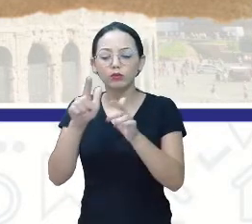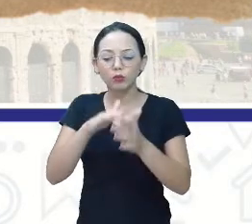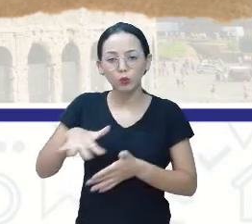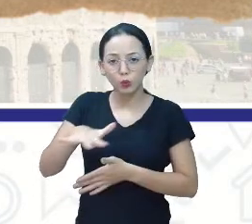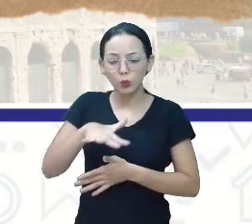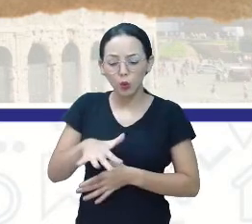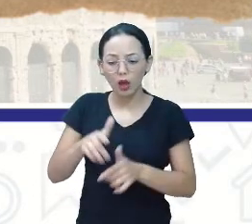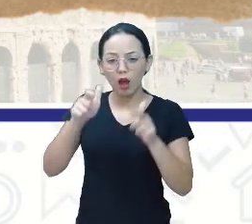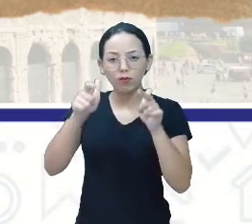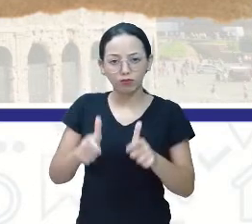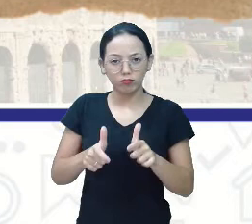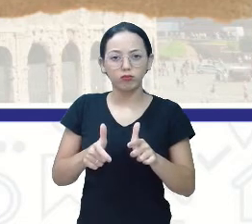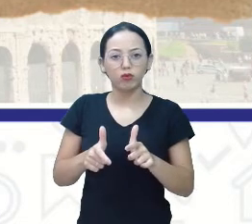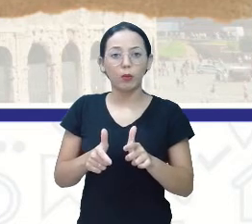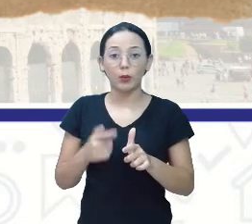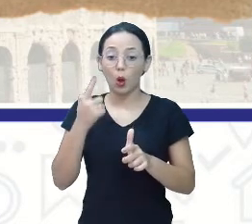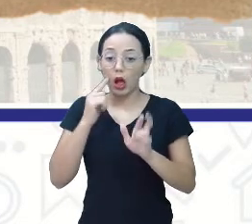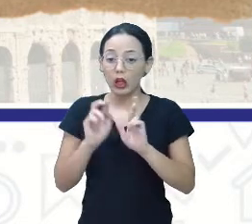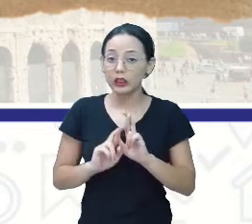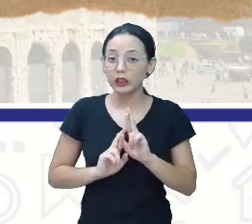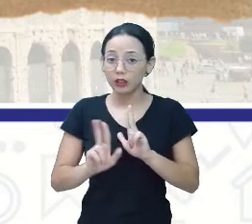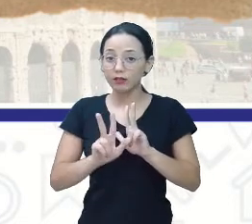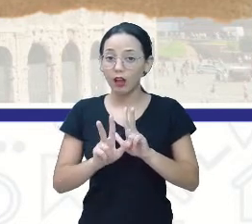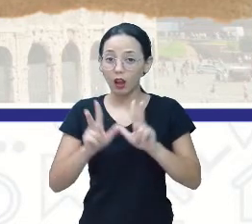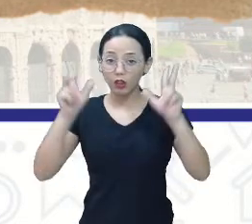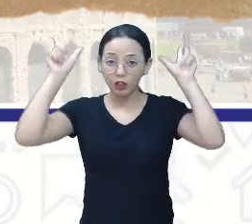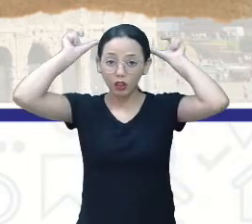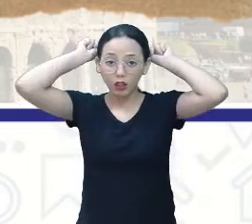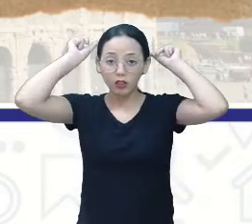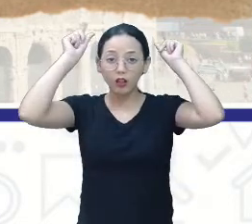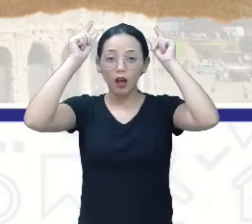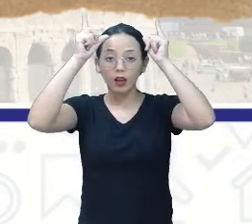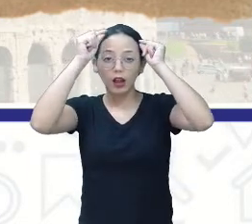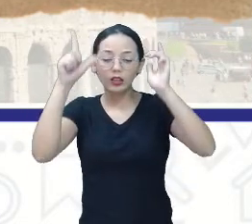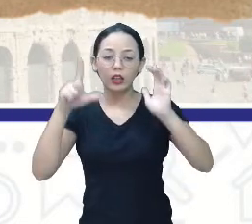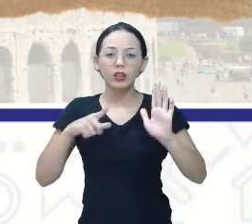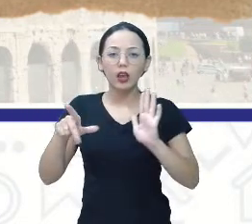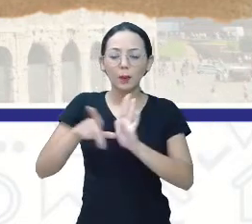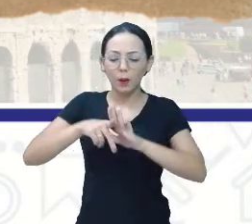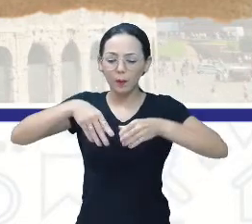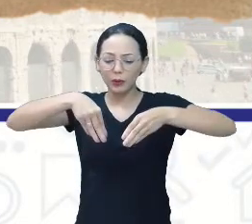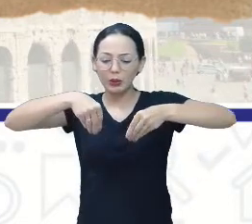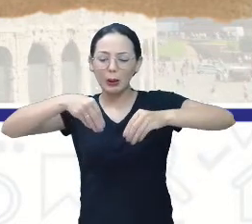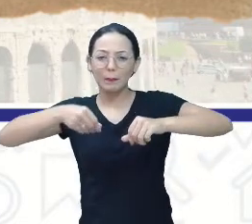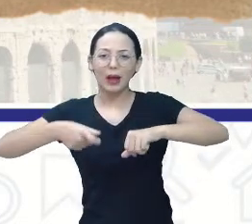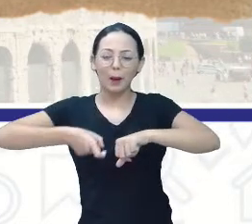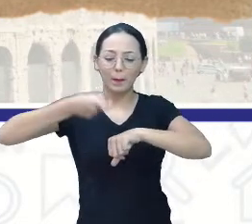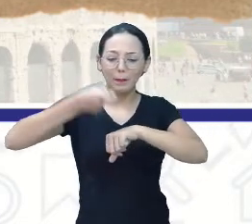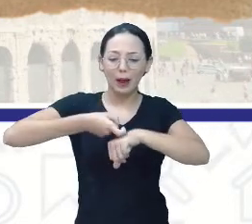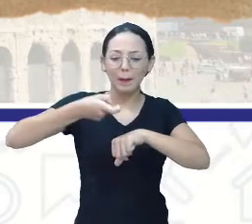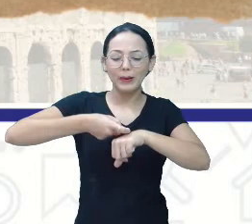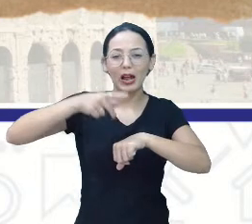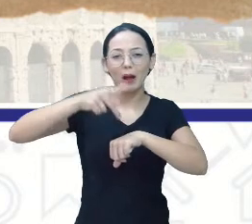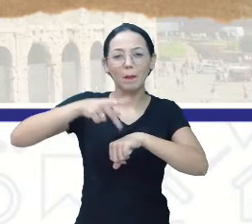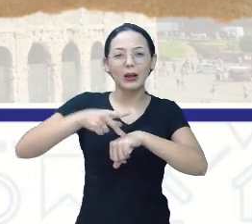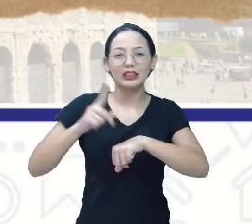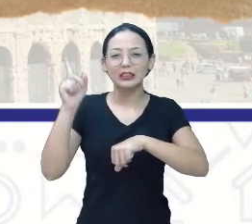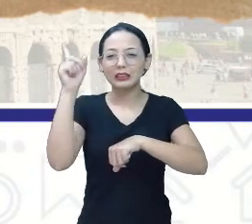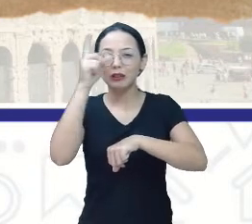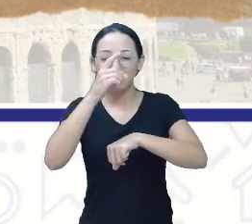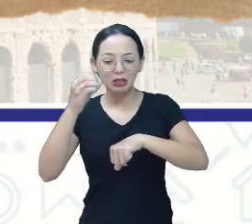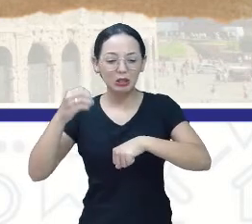diferente do que vai acontecer com a Grécia, por exemplo, que tinha um solo extremamente pedregoso, né, que dificultava a